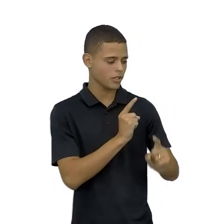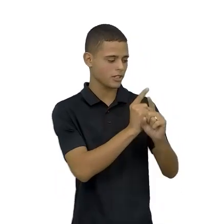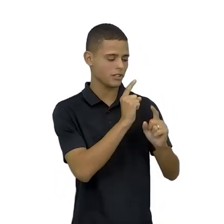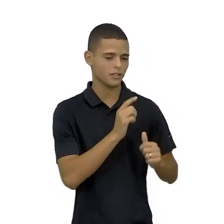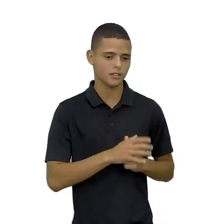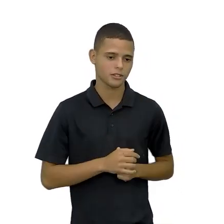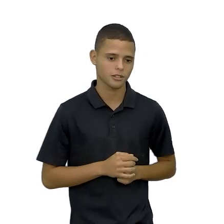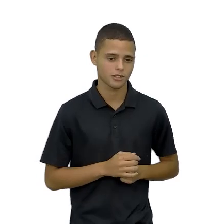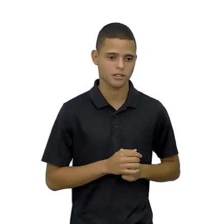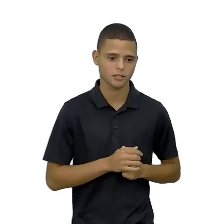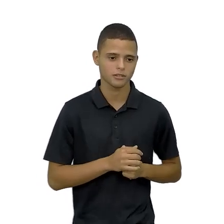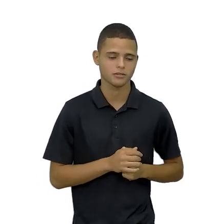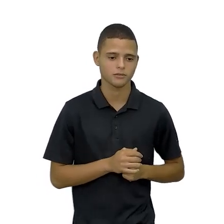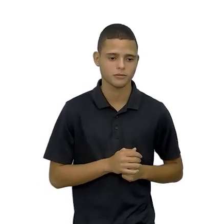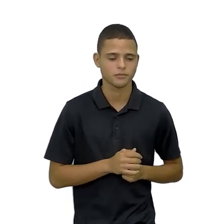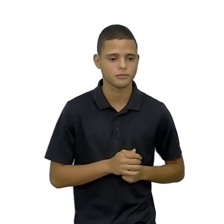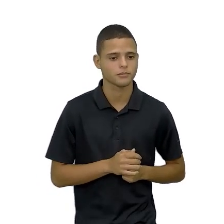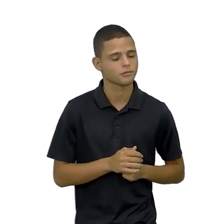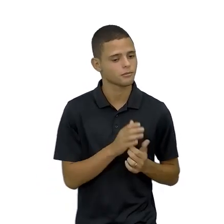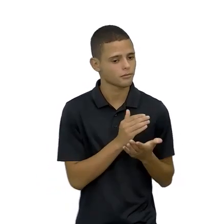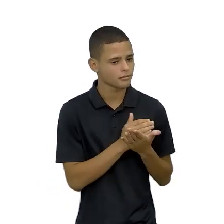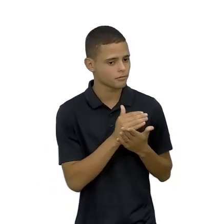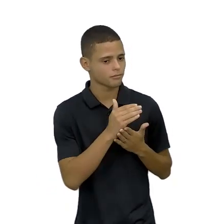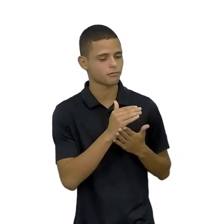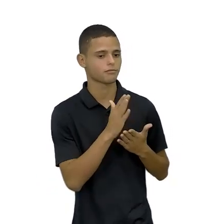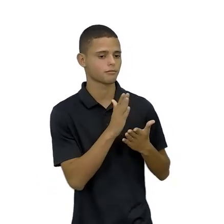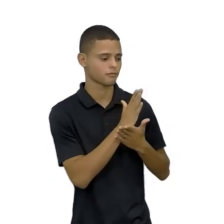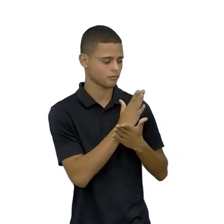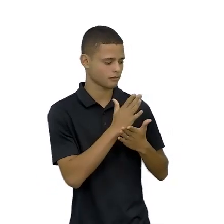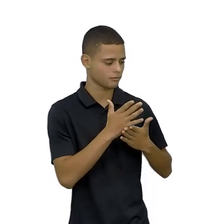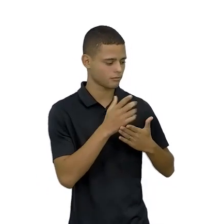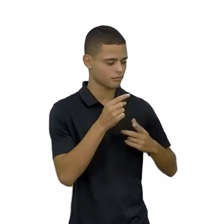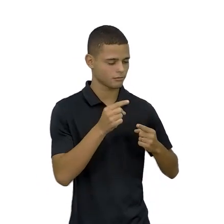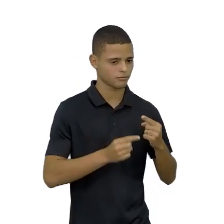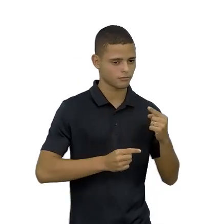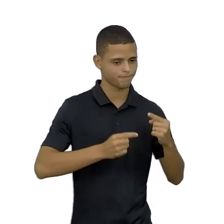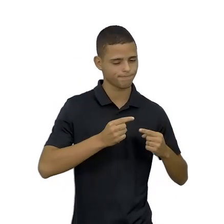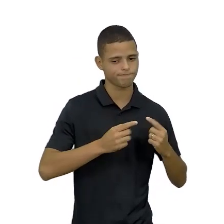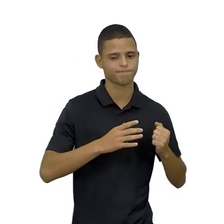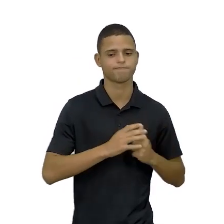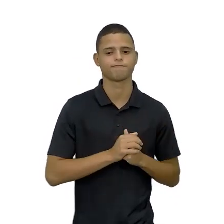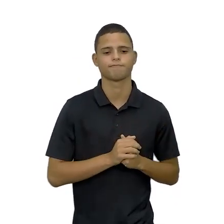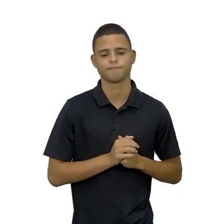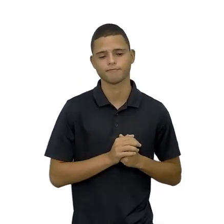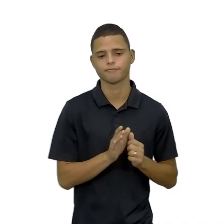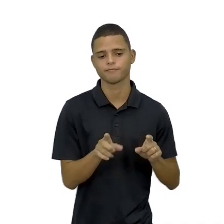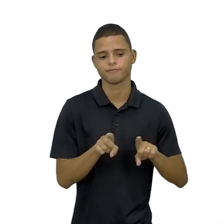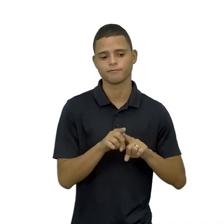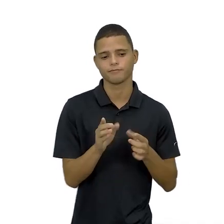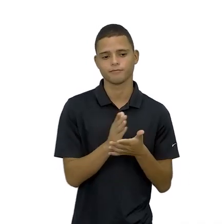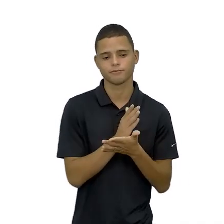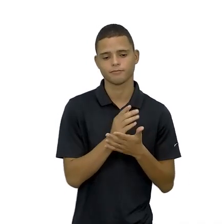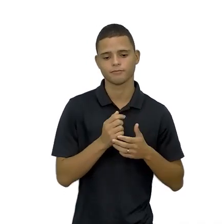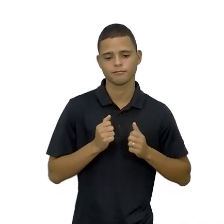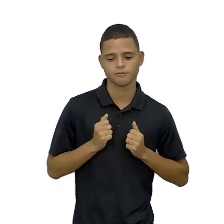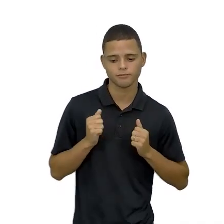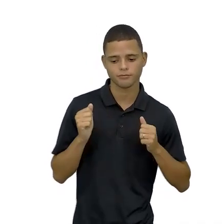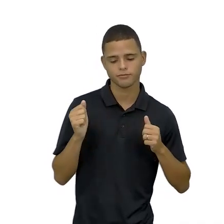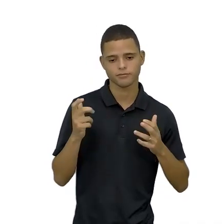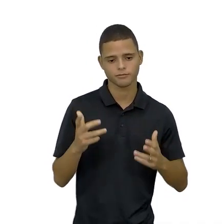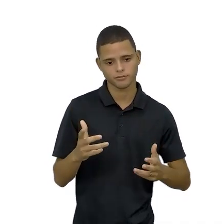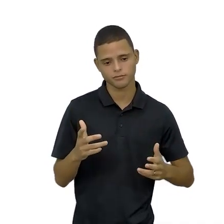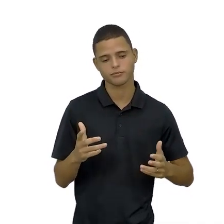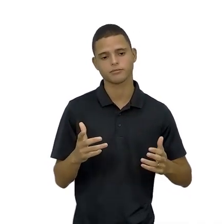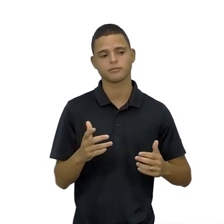da narrativa. Situação inicial, conflito, desfecho. Atividades que o estudante